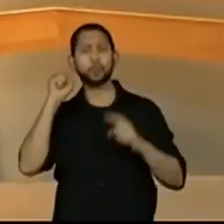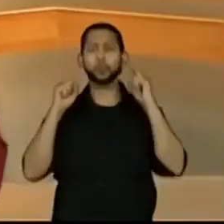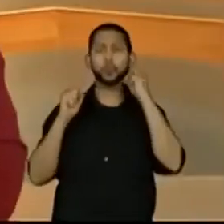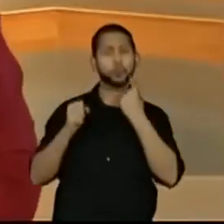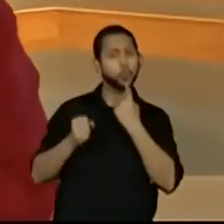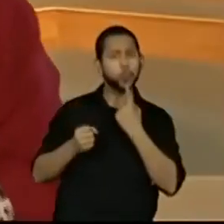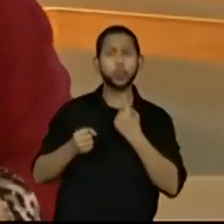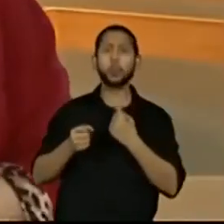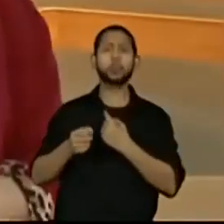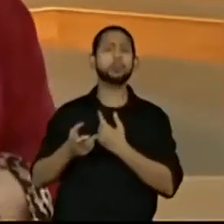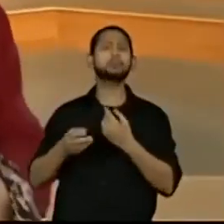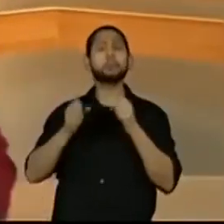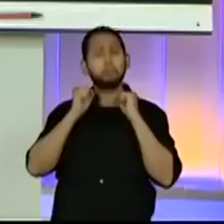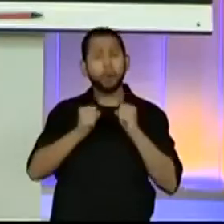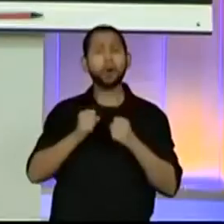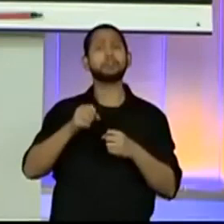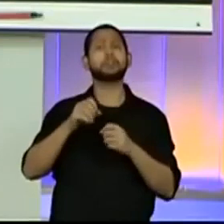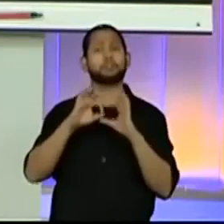família também.